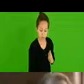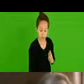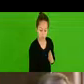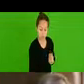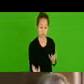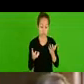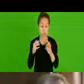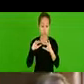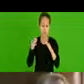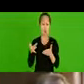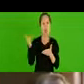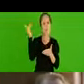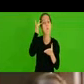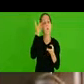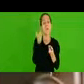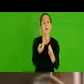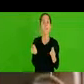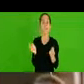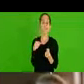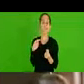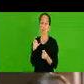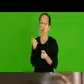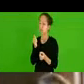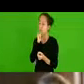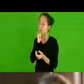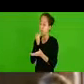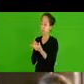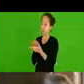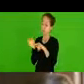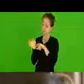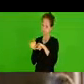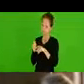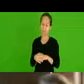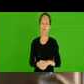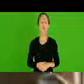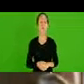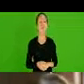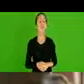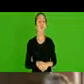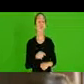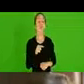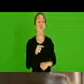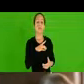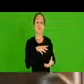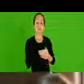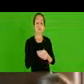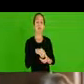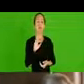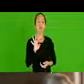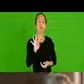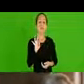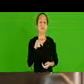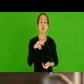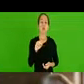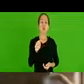fenômeno estudado. A etnografia. Eu tenho maior simpatia, é muito difícil fazer etnografia, mas eu tenho maior simpatia pela